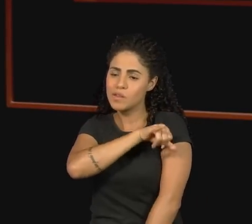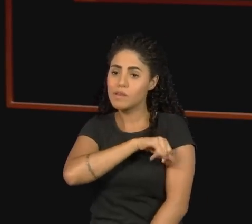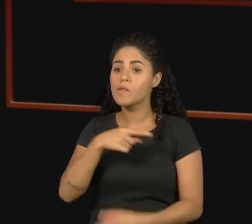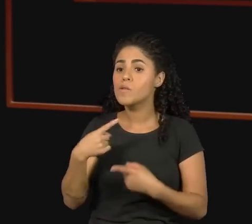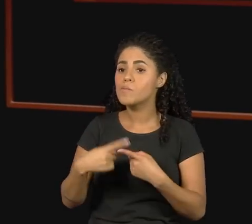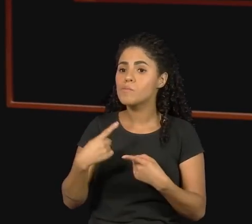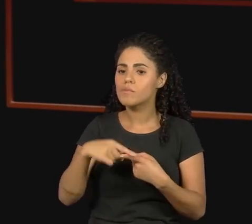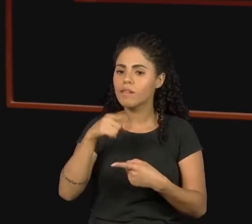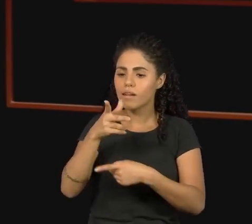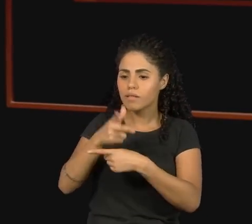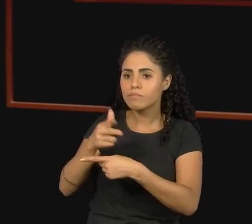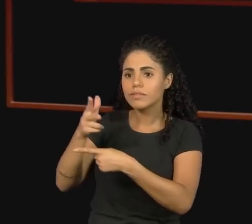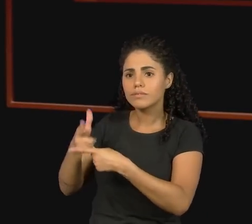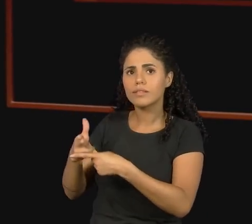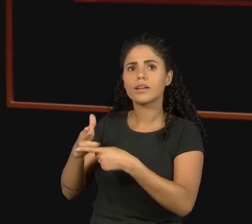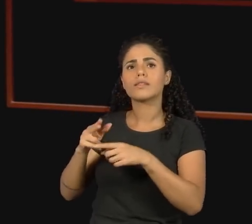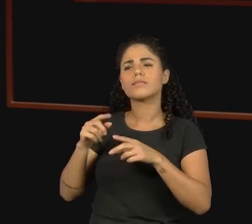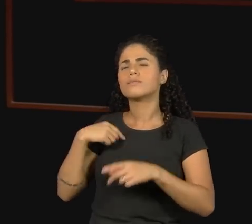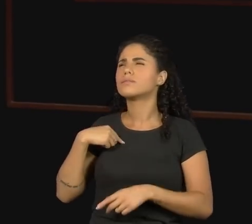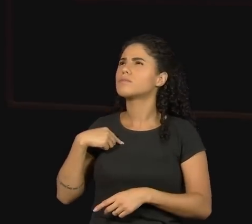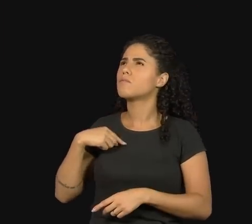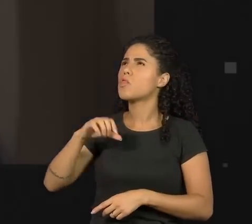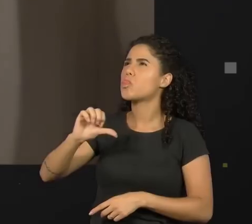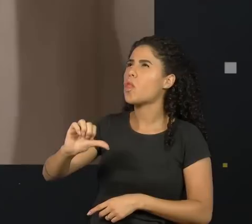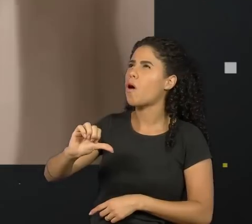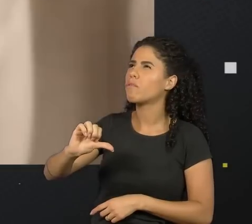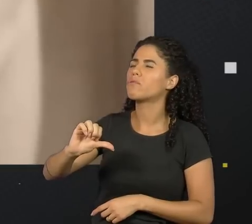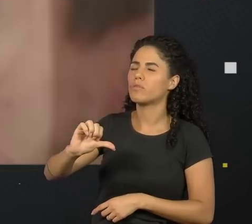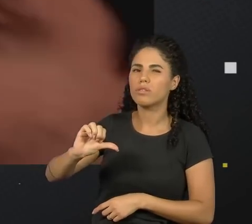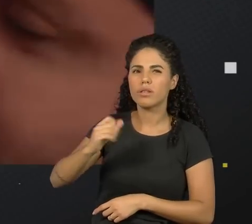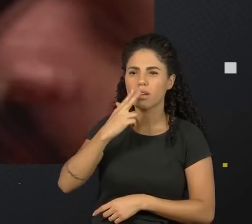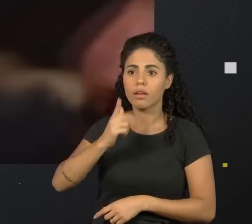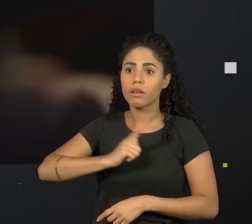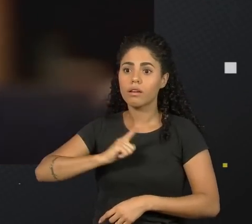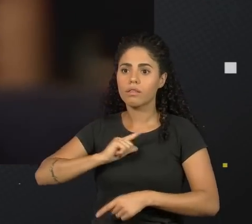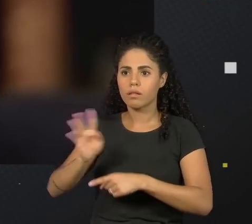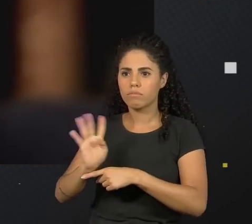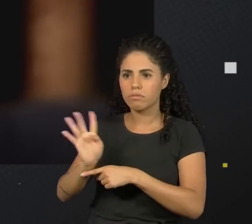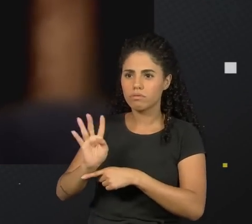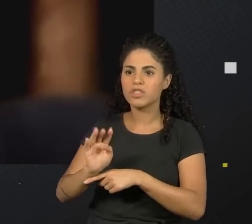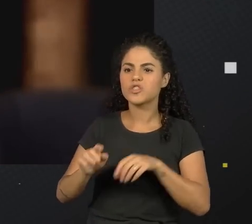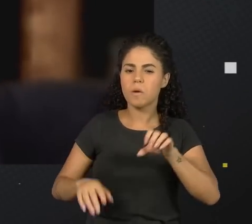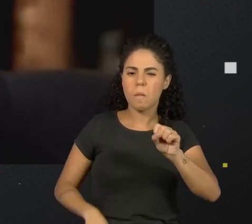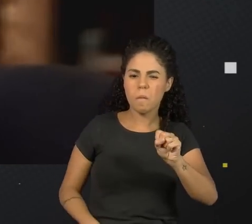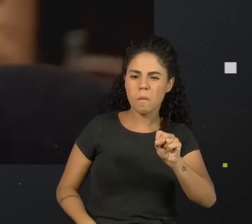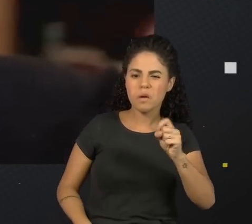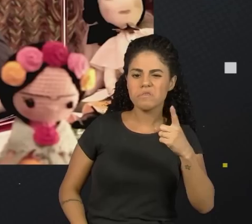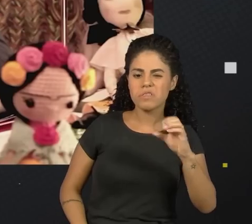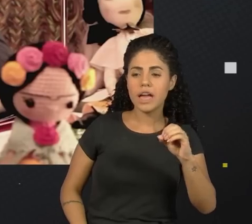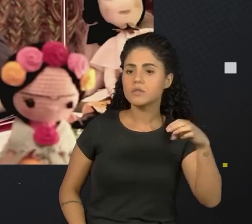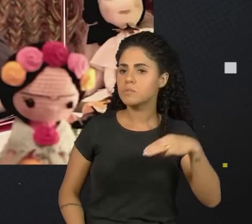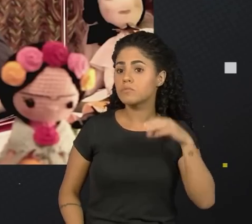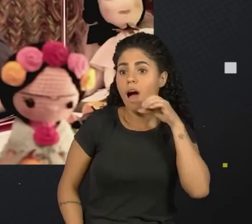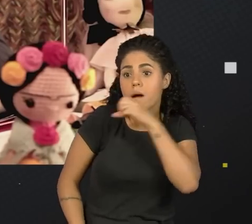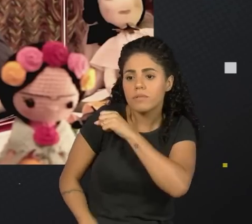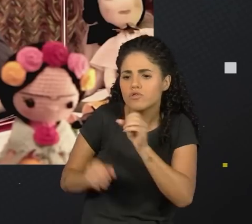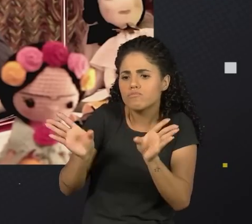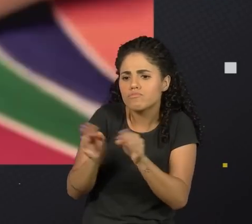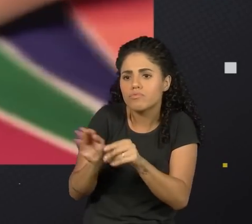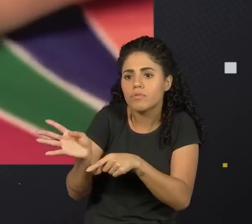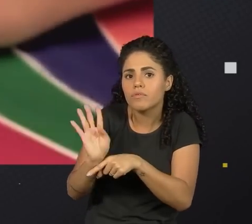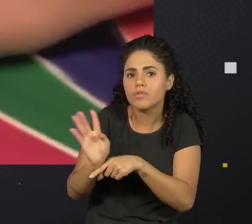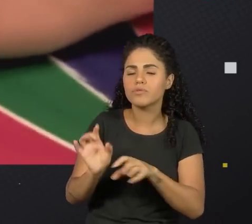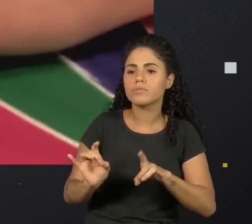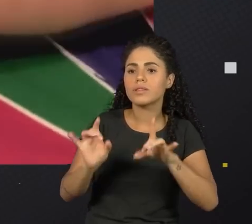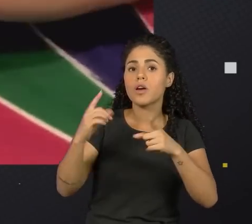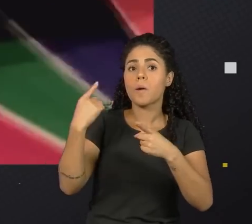era uma série, se não me engano, são 9 episódios, de 8 a 10 minutos, e é muito especial,